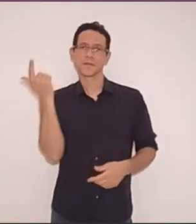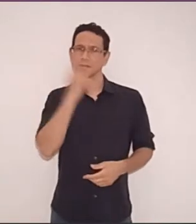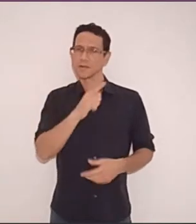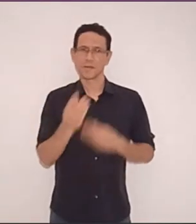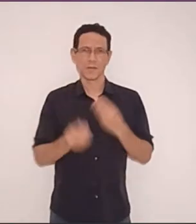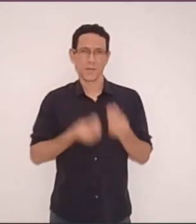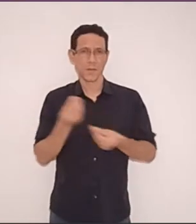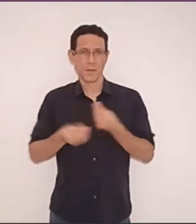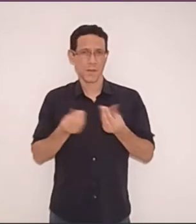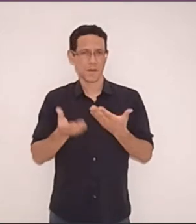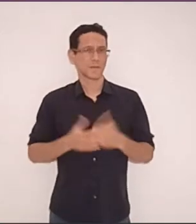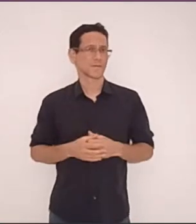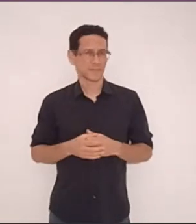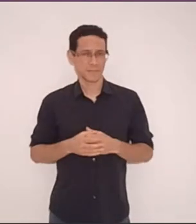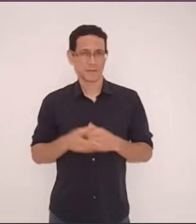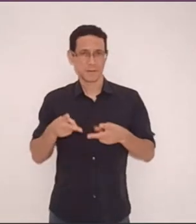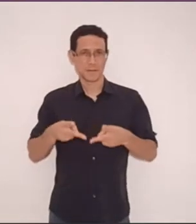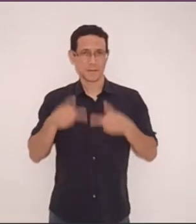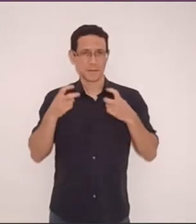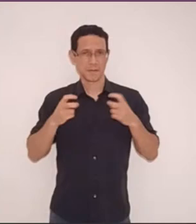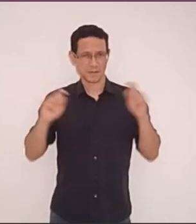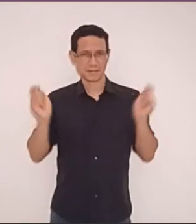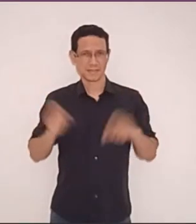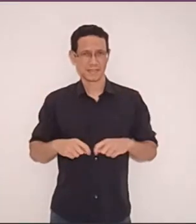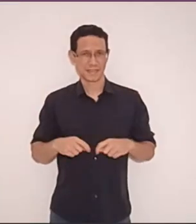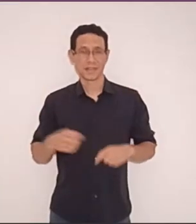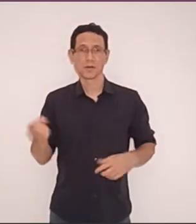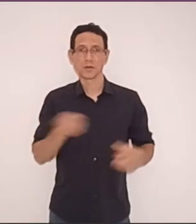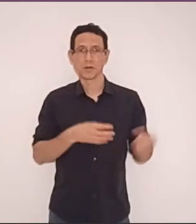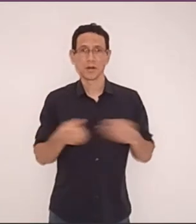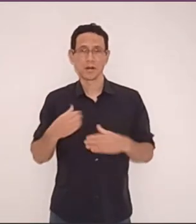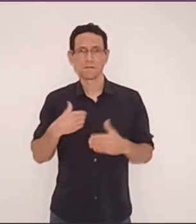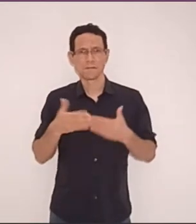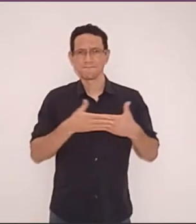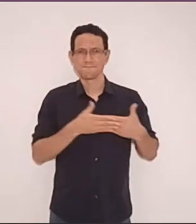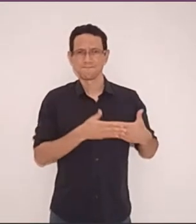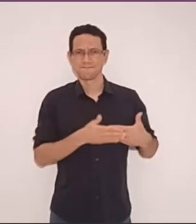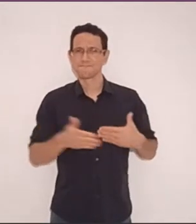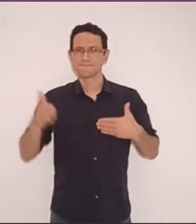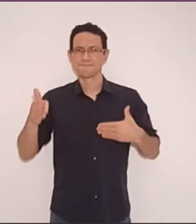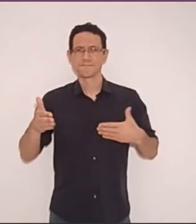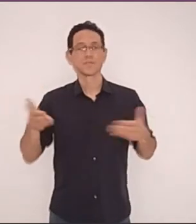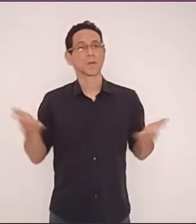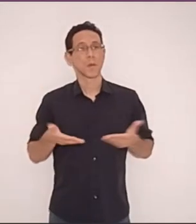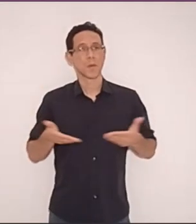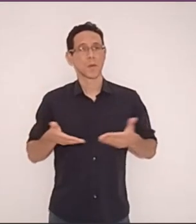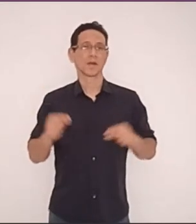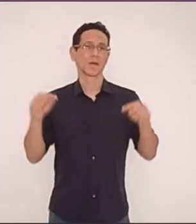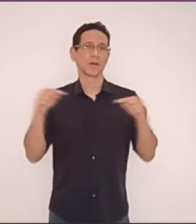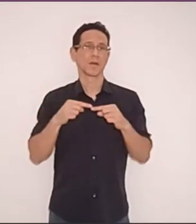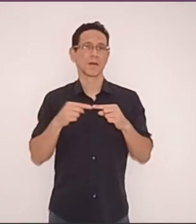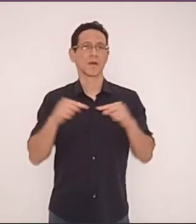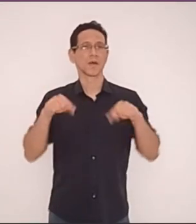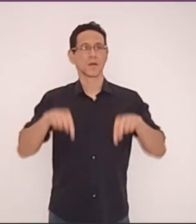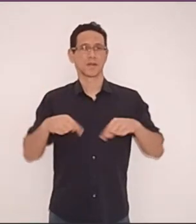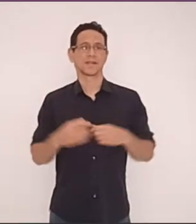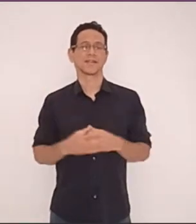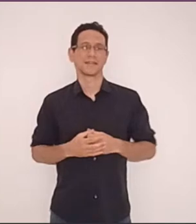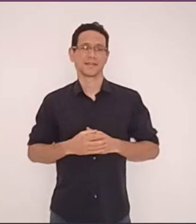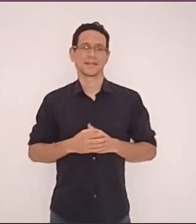vocês avaliam e percebem isso sobre novas narrativas que a gente pode trazer nesse momento atual